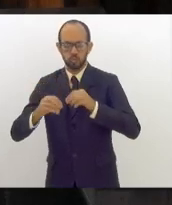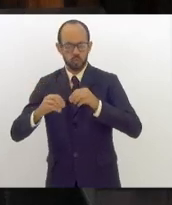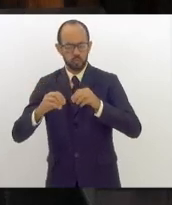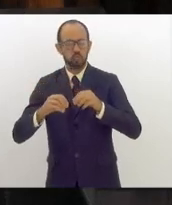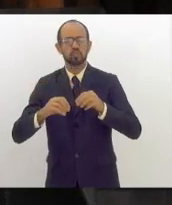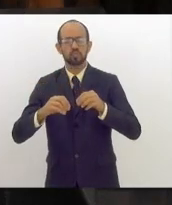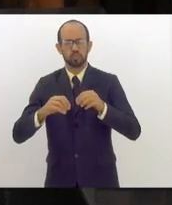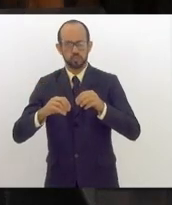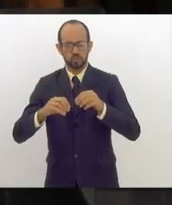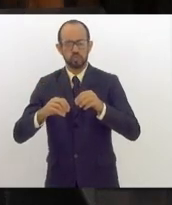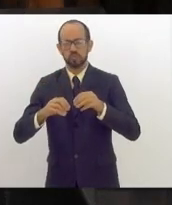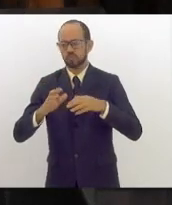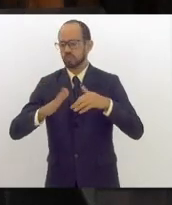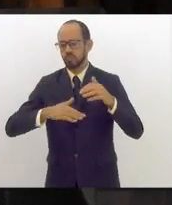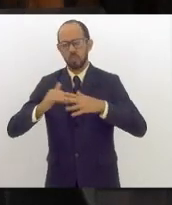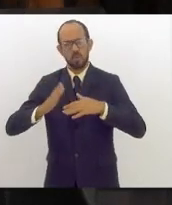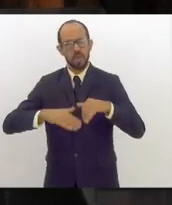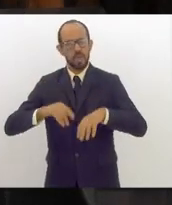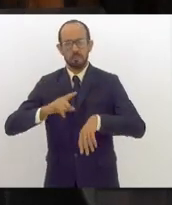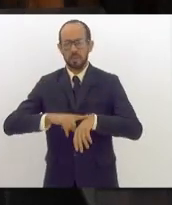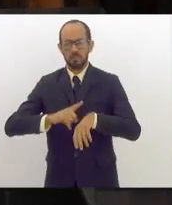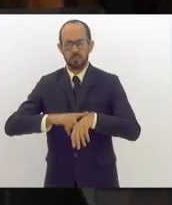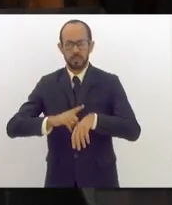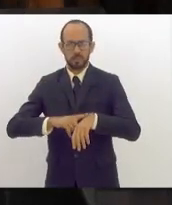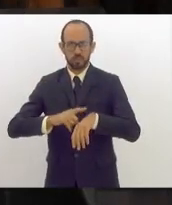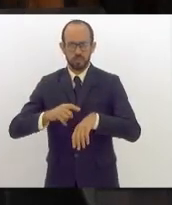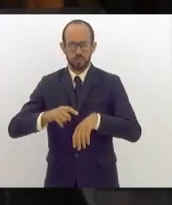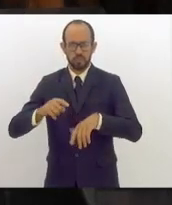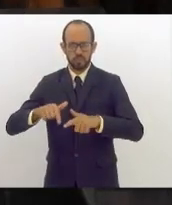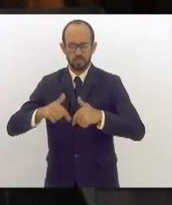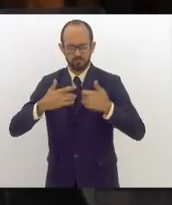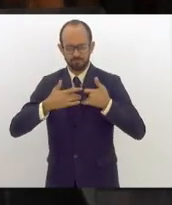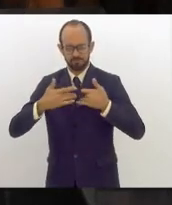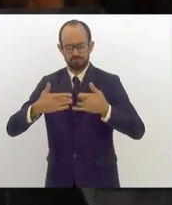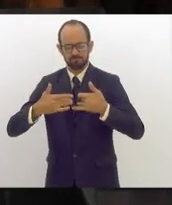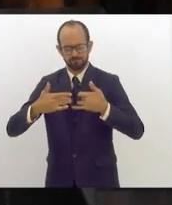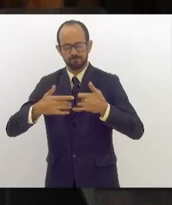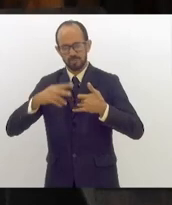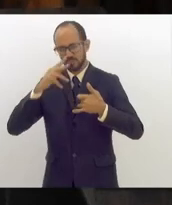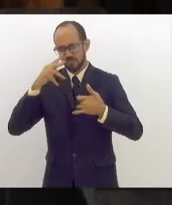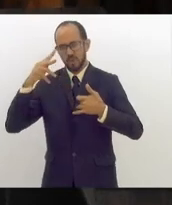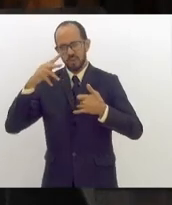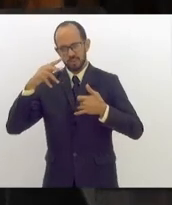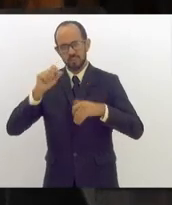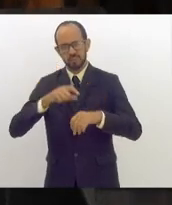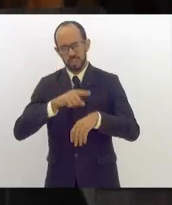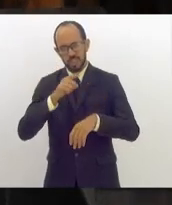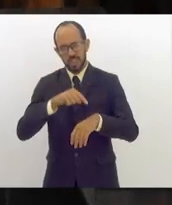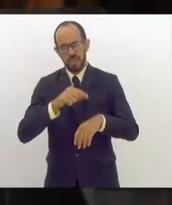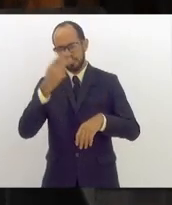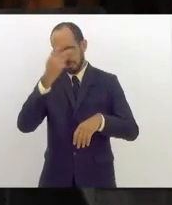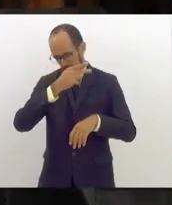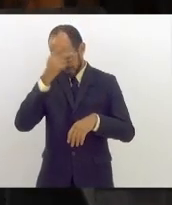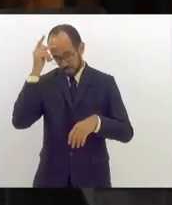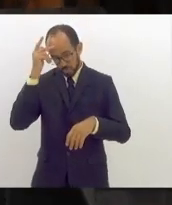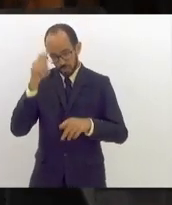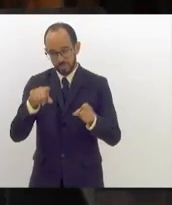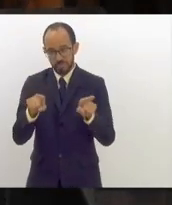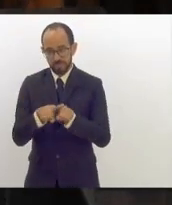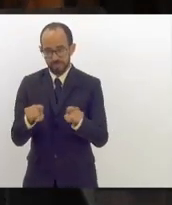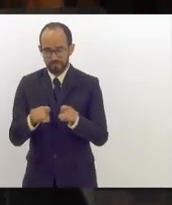e a todas em qualquer momento com dedicação com intensidade Ele é uma pessoa de